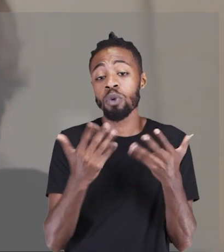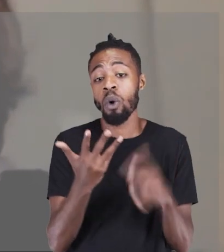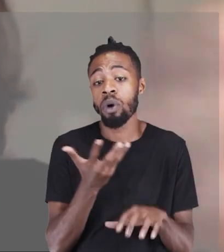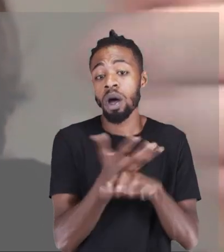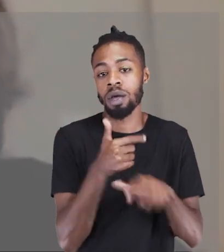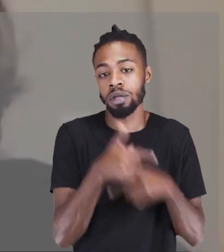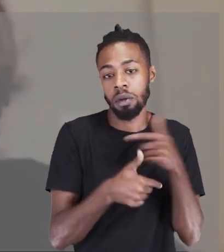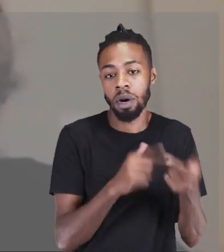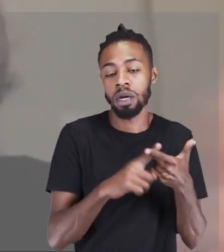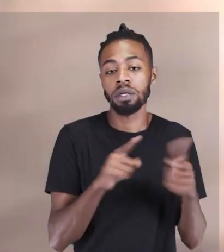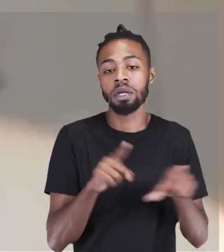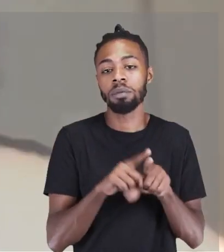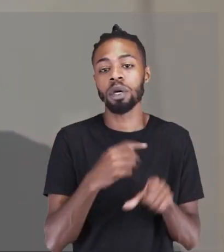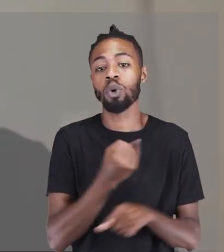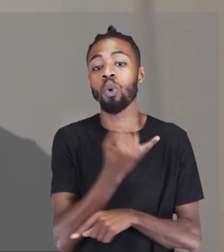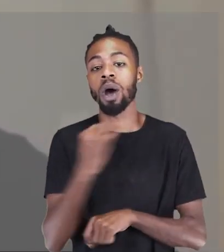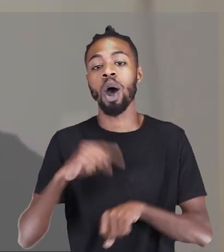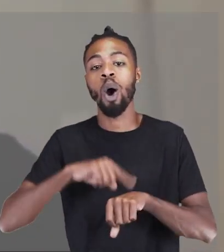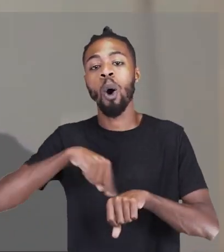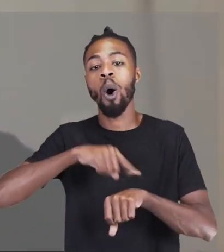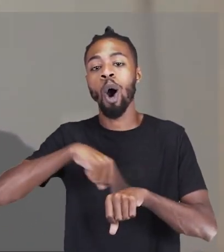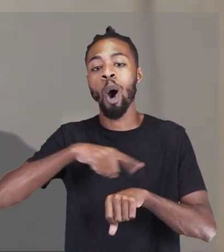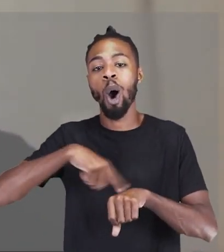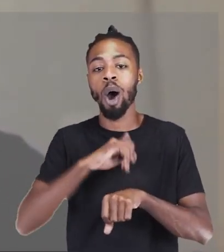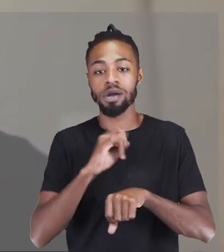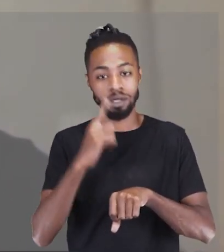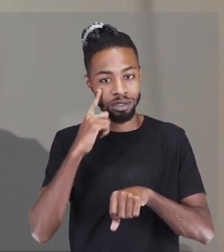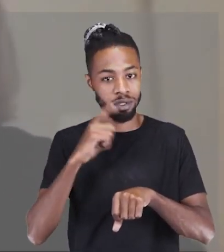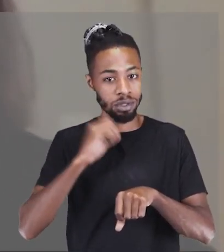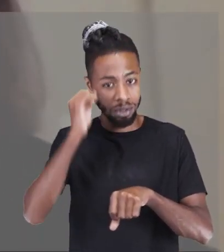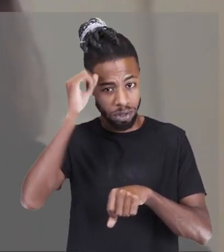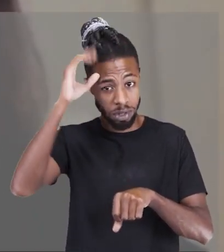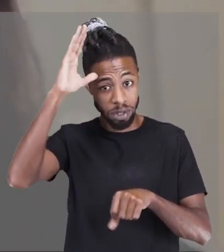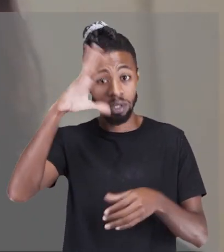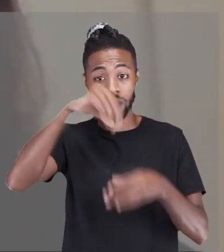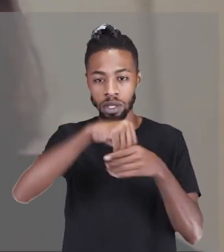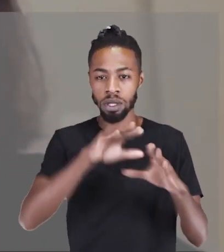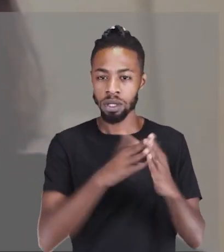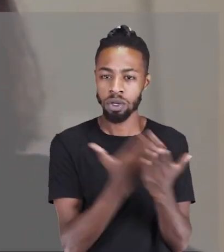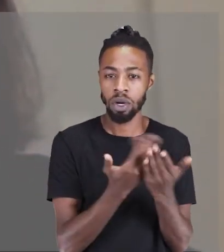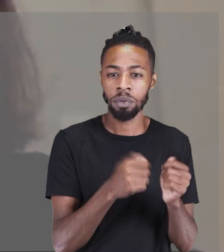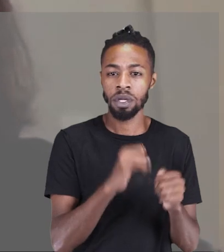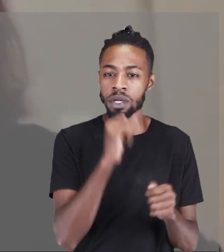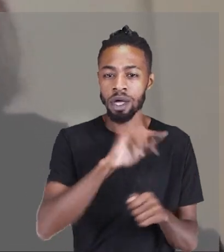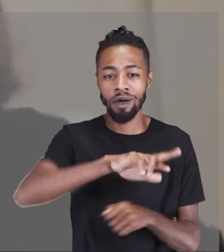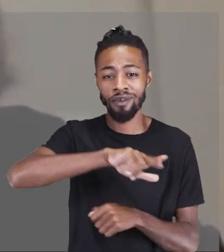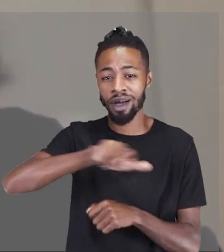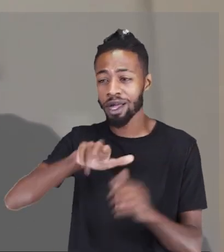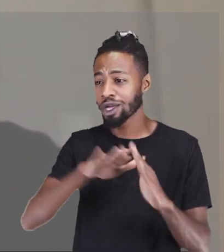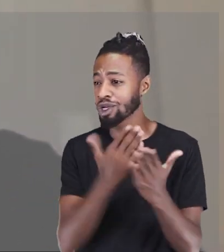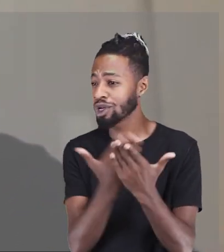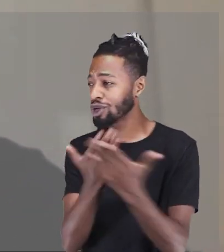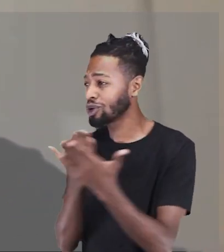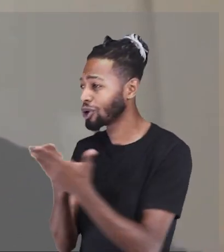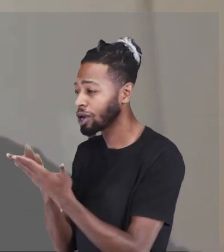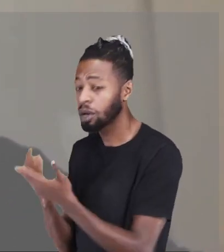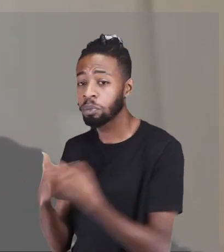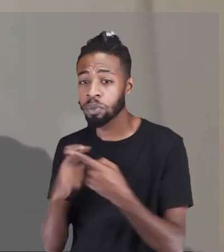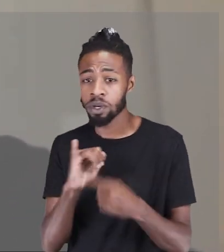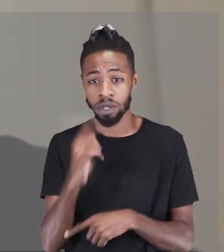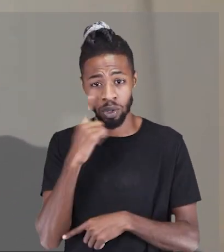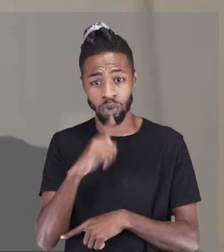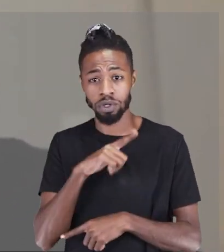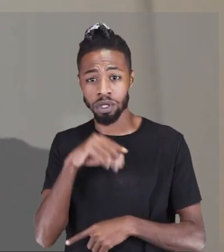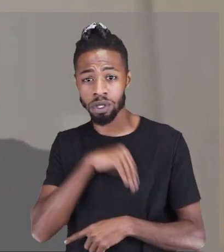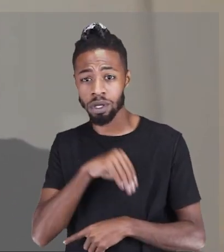da área que ele trabalha, e a carga horária que essa área de conhecimento tem dentro da rede, ele vai precisar pegar várias